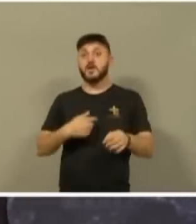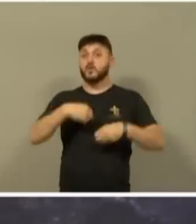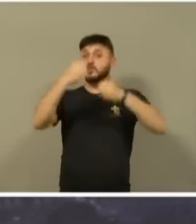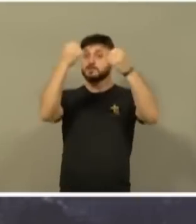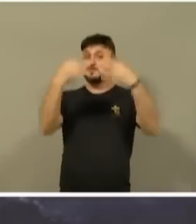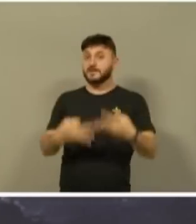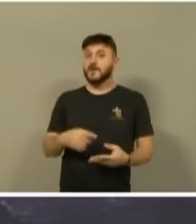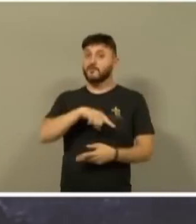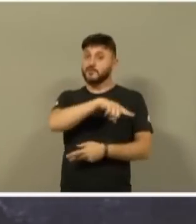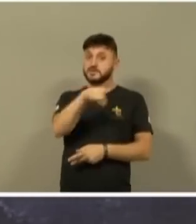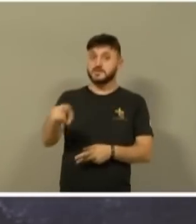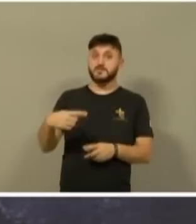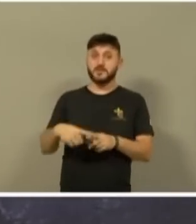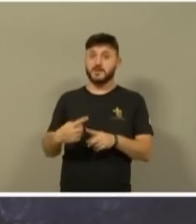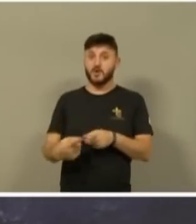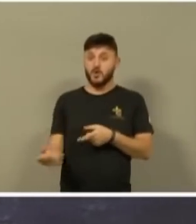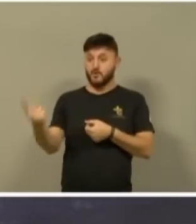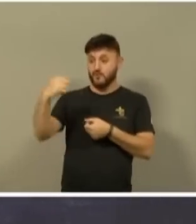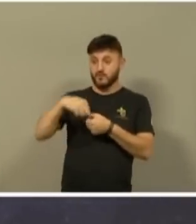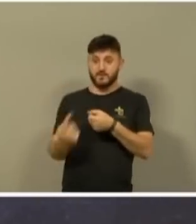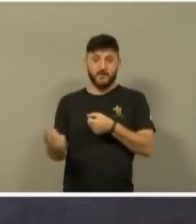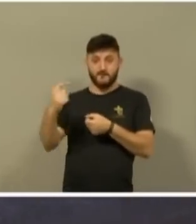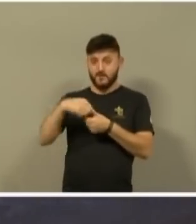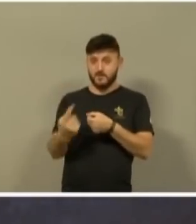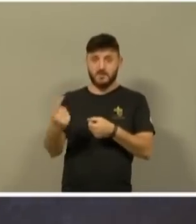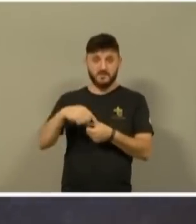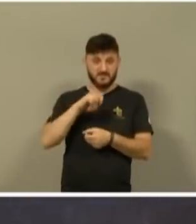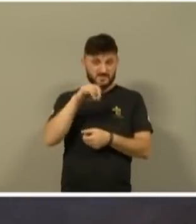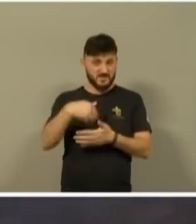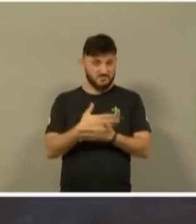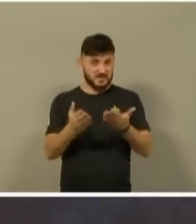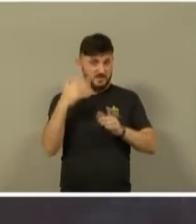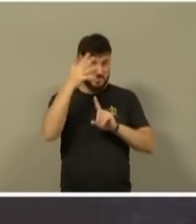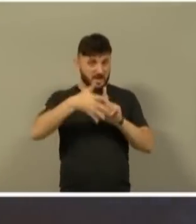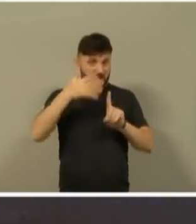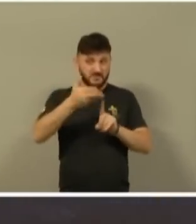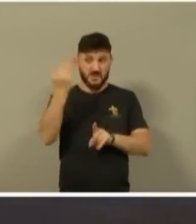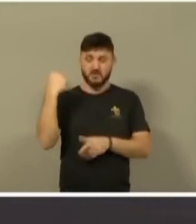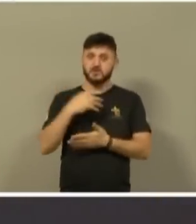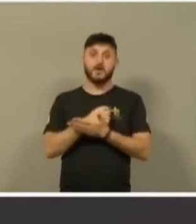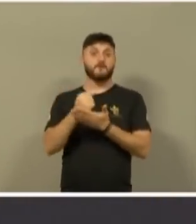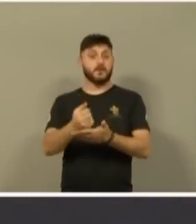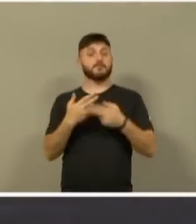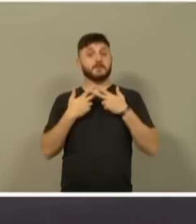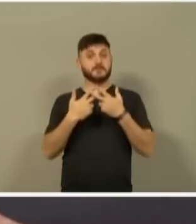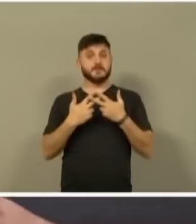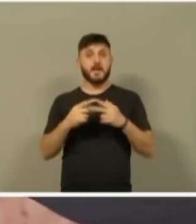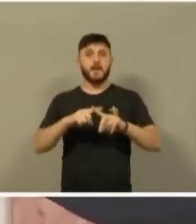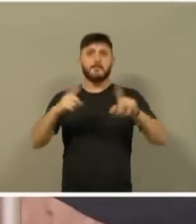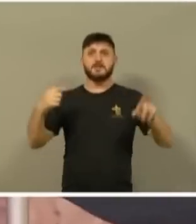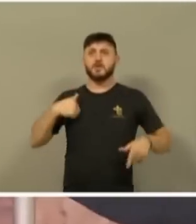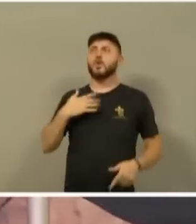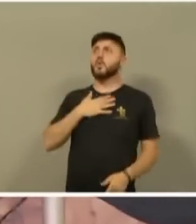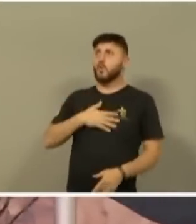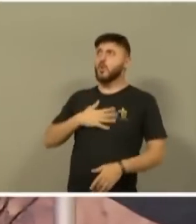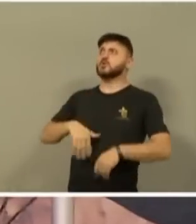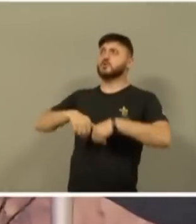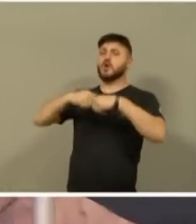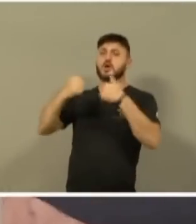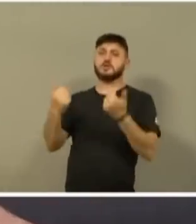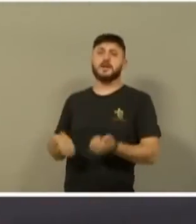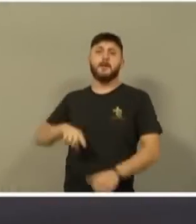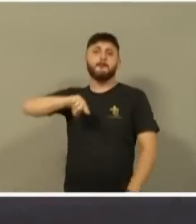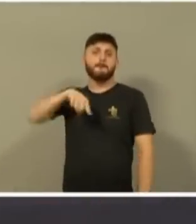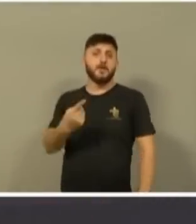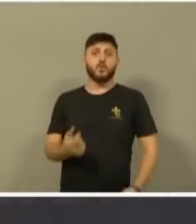explicações, viu? Eu nunca vou voltar uma palestra para outra, você perdeu, paciência. Mas padre, eu gosto de rezar o rosário, as mil